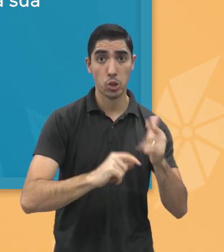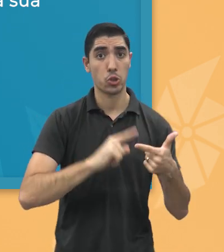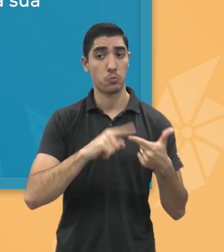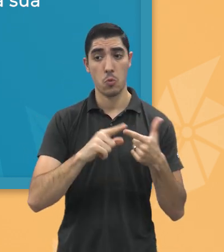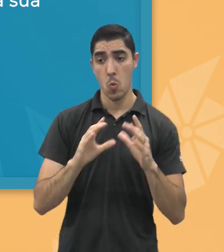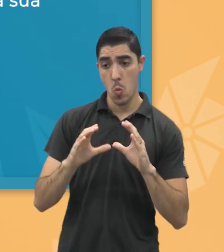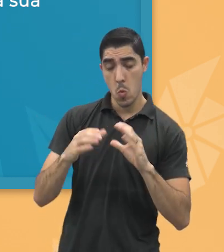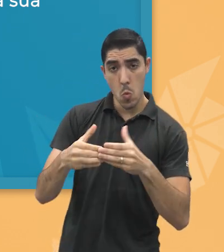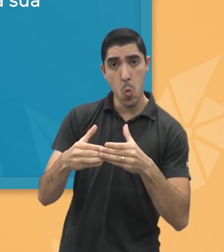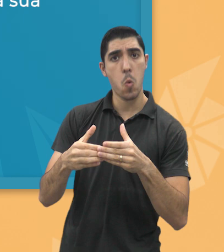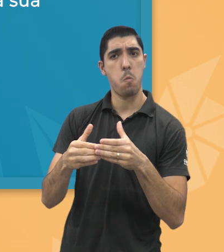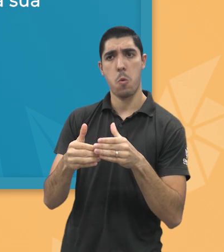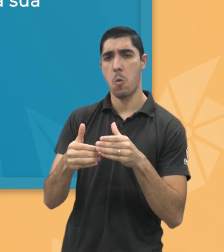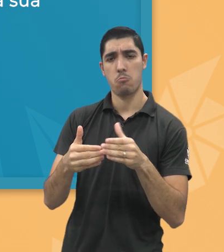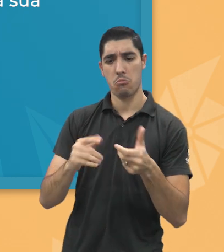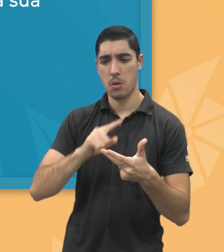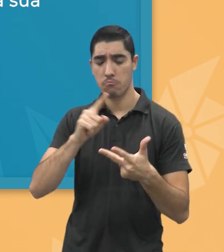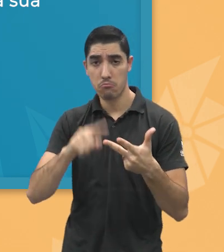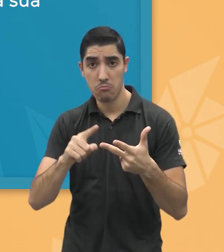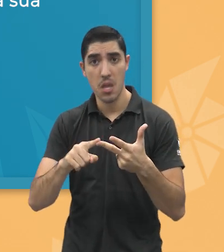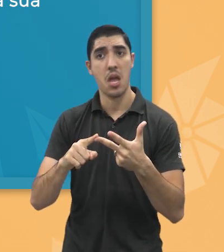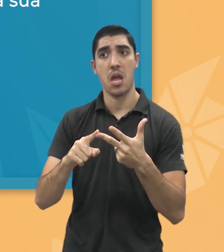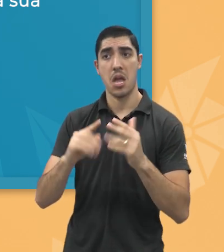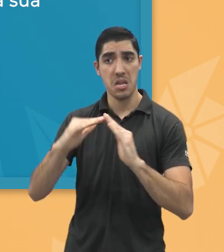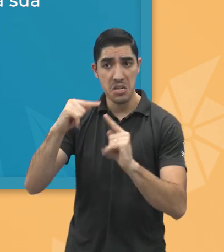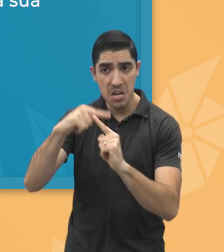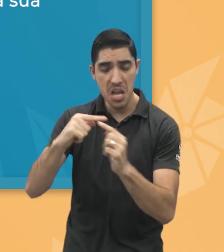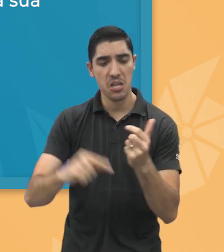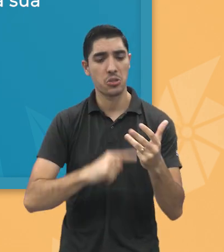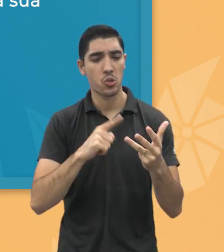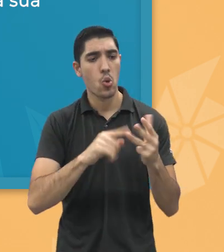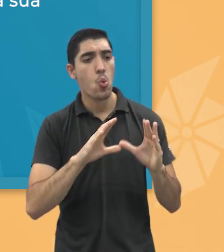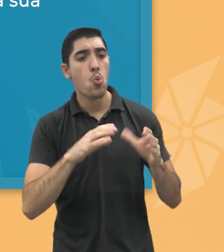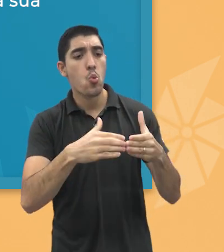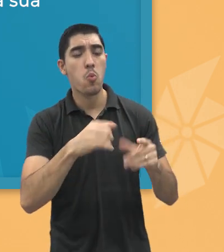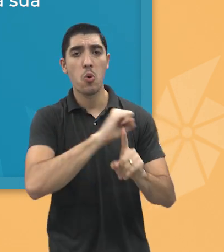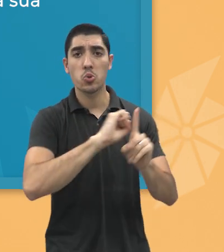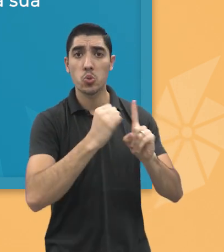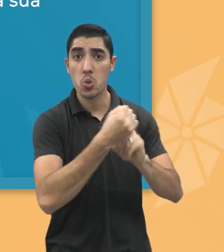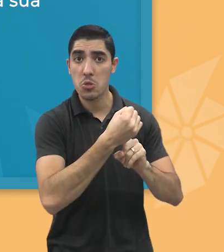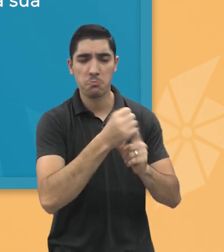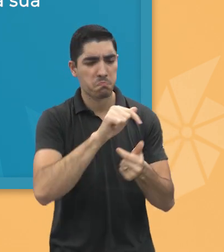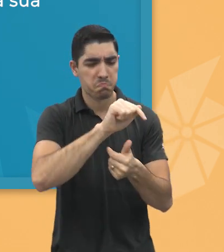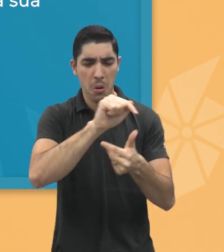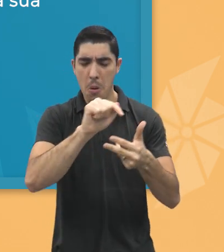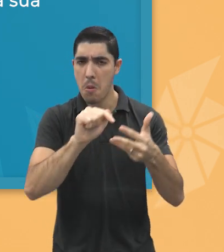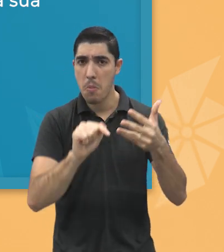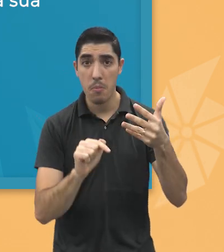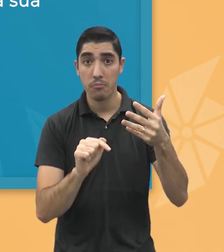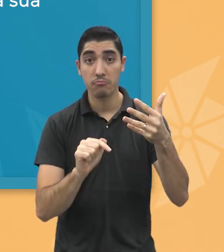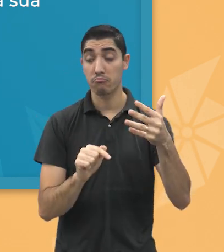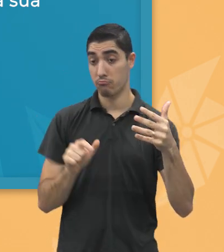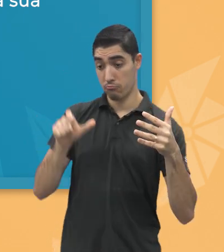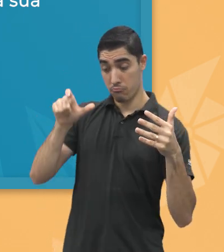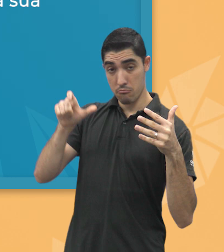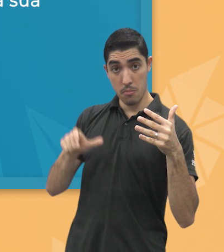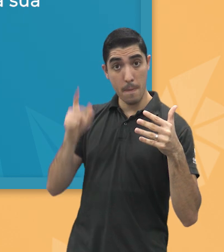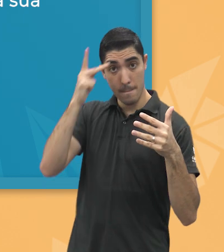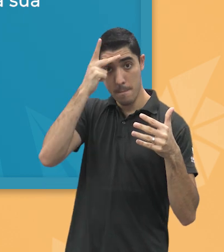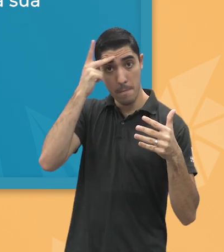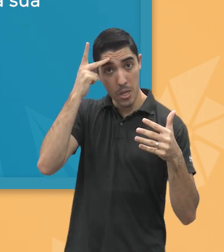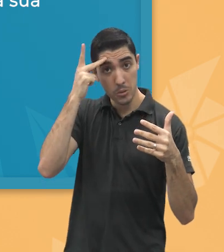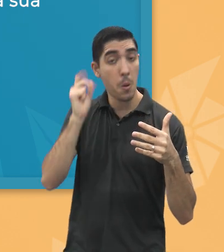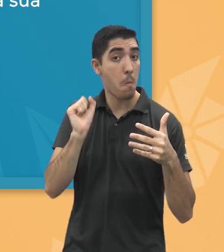sua igreja, a sua classe na sociedade. O homem pode ser chamado, comparativamente,